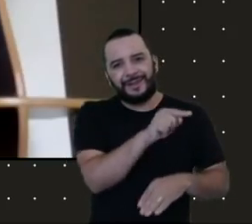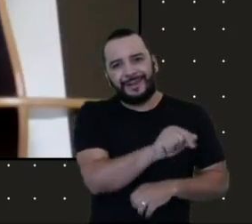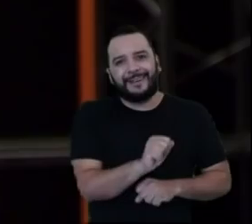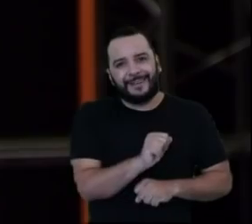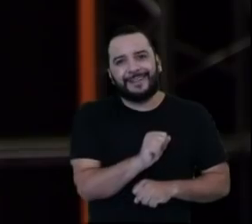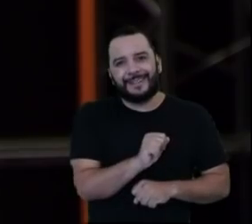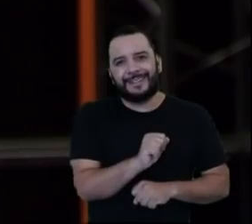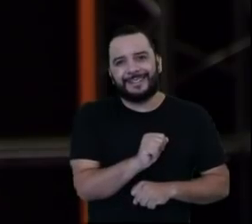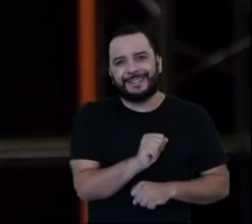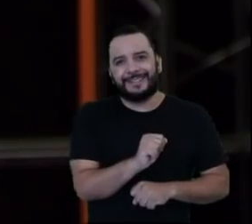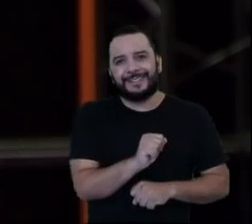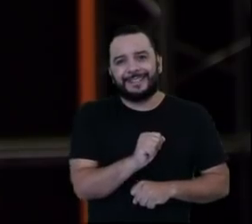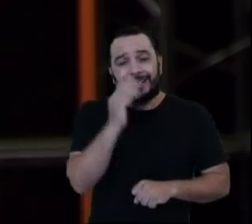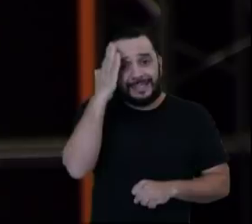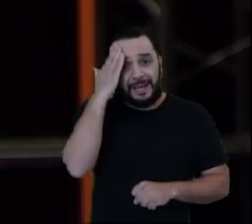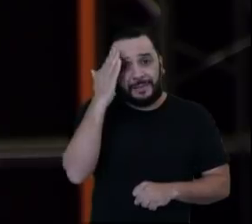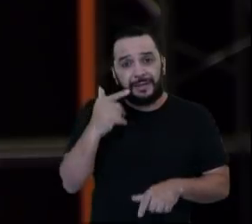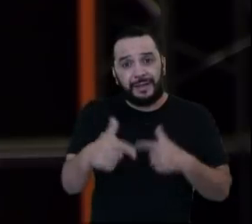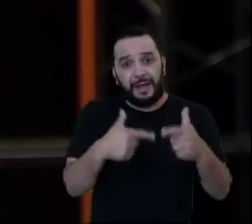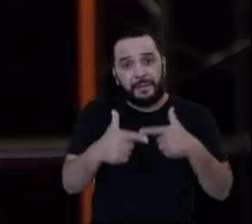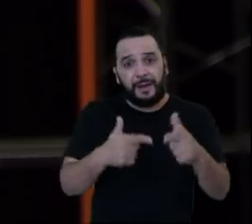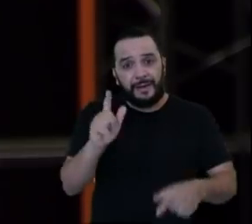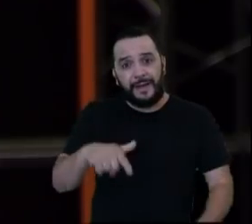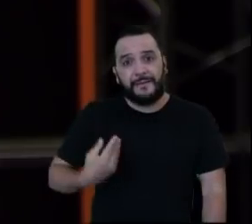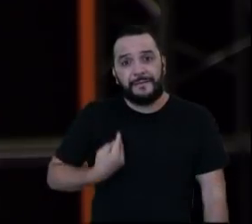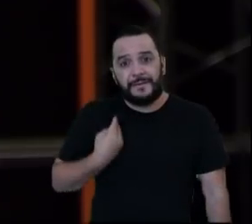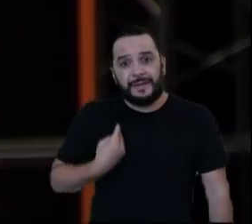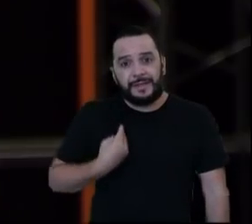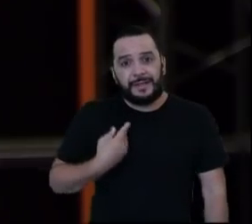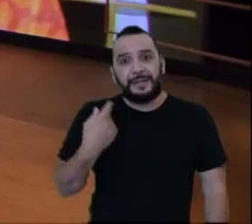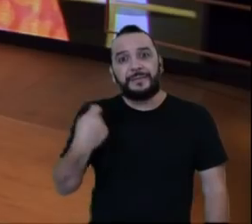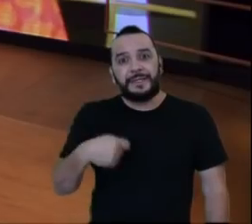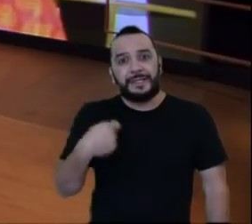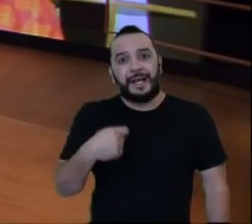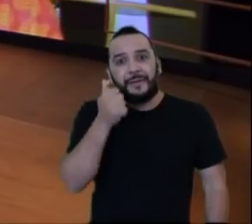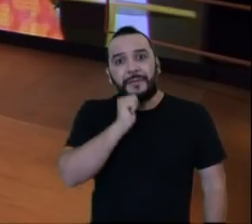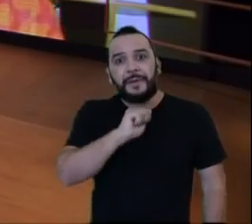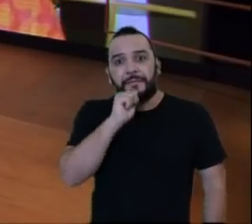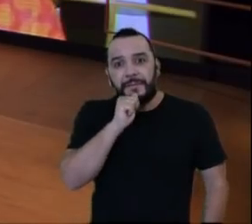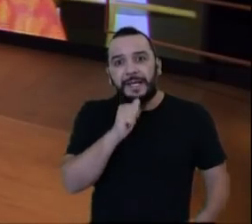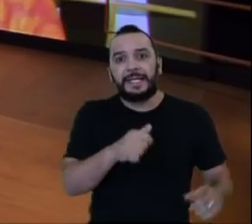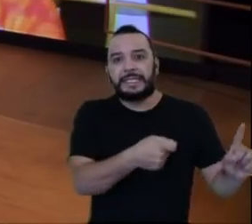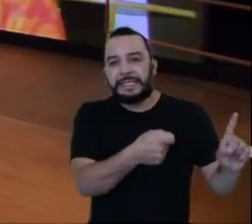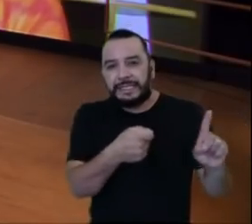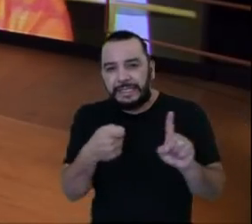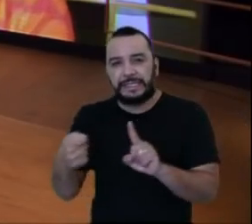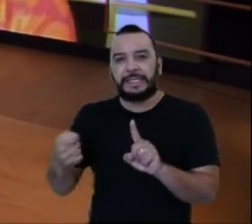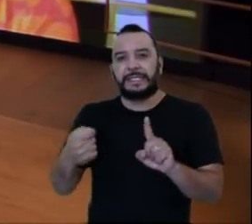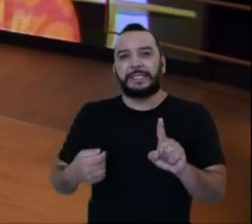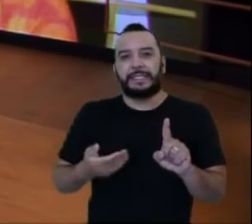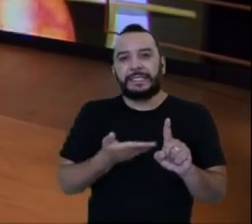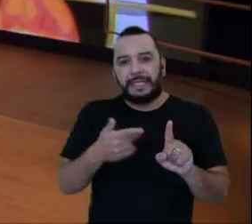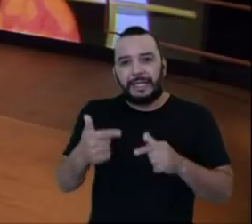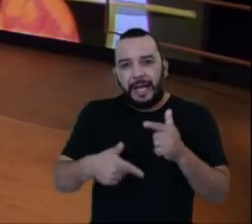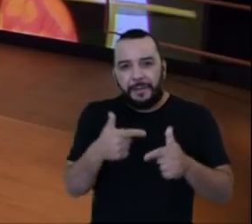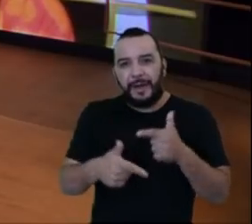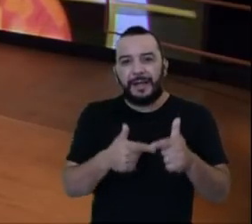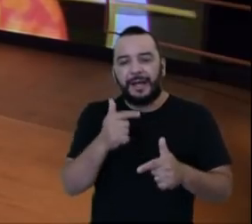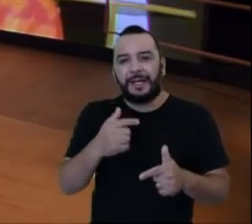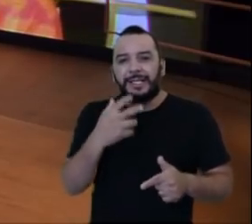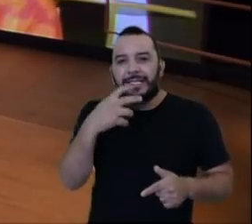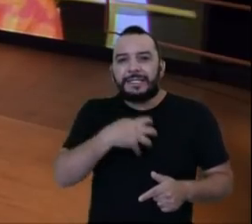veio para este momento. E aí eu entendi que ia ser muito importante para a mamãe fazer esse